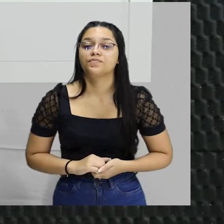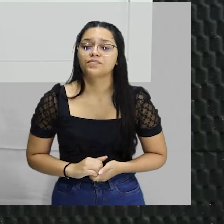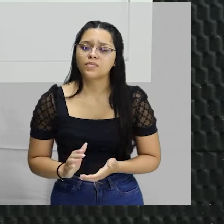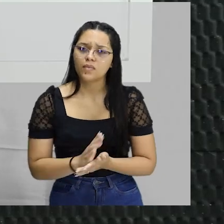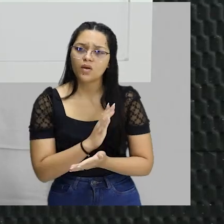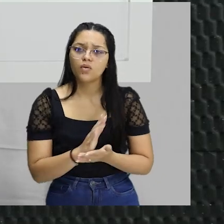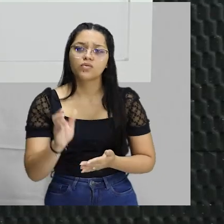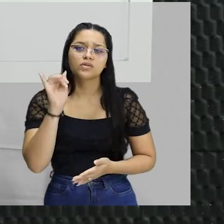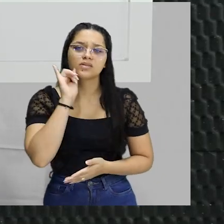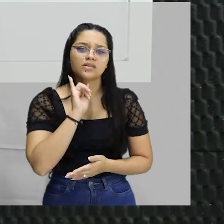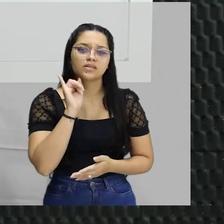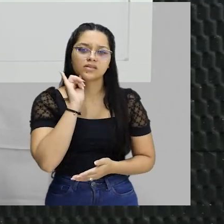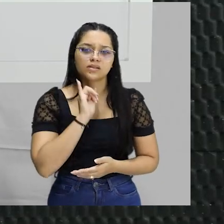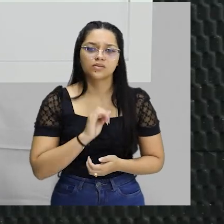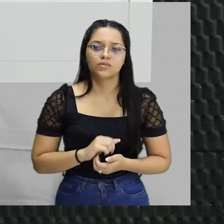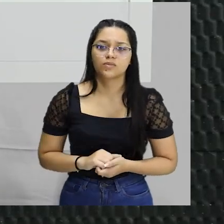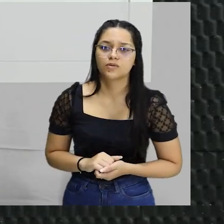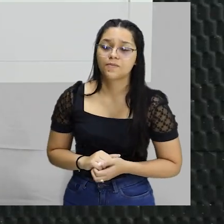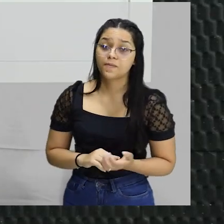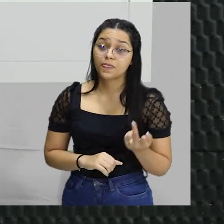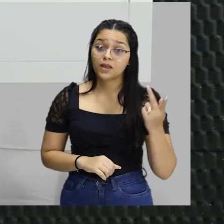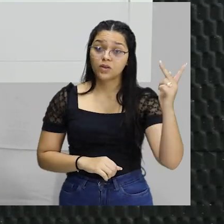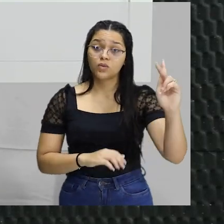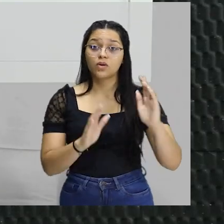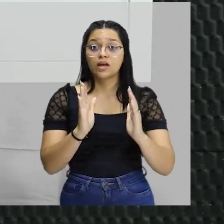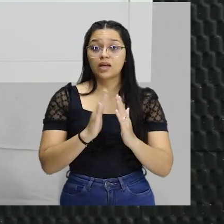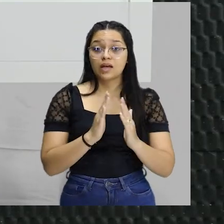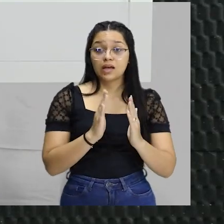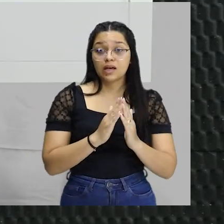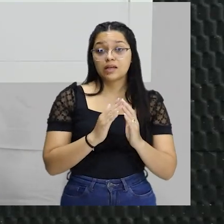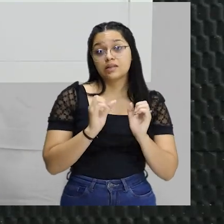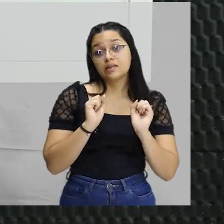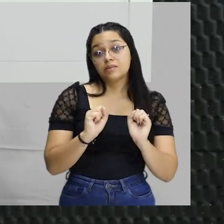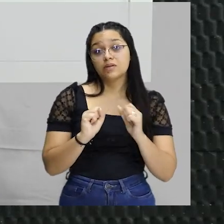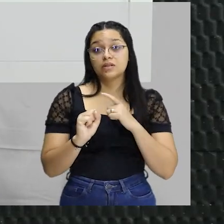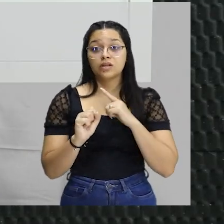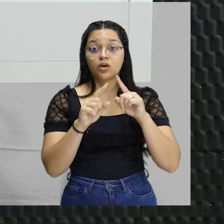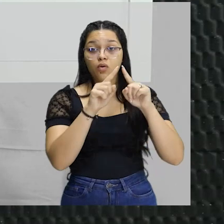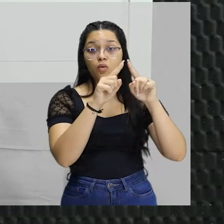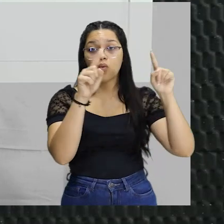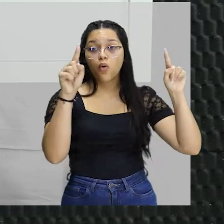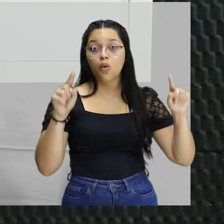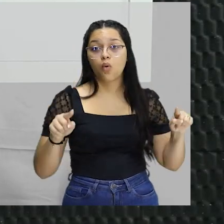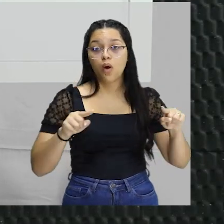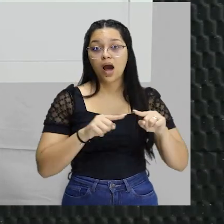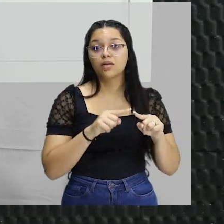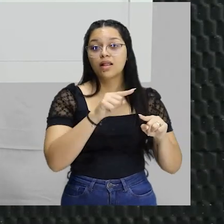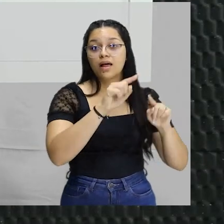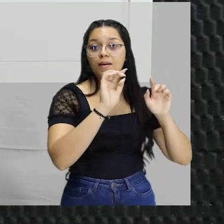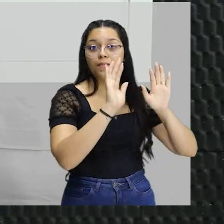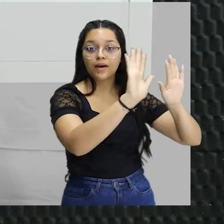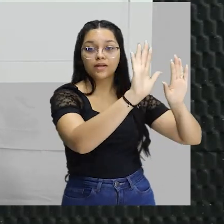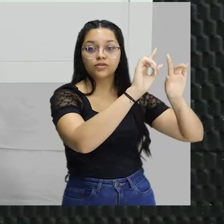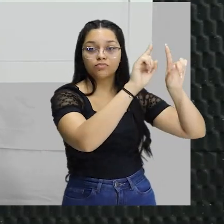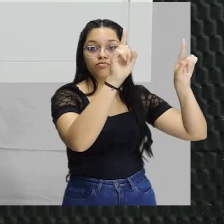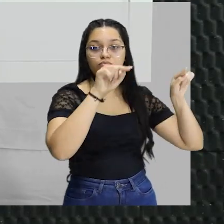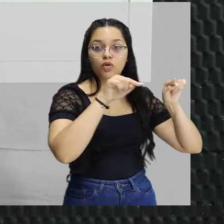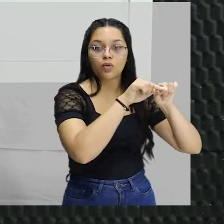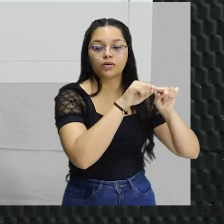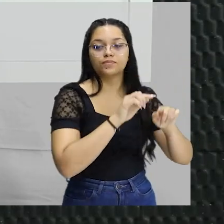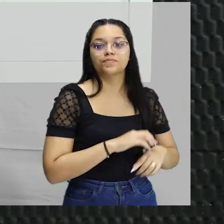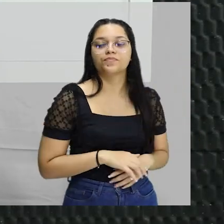alguns exemplos. Na sua casa, possivelmente possa ter um quadro ali na parede.